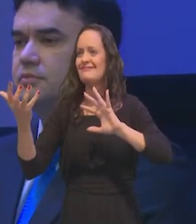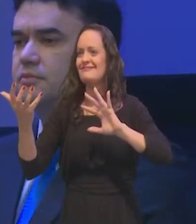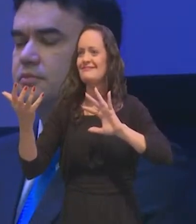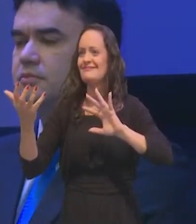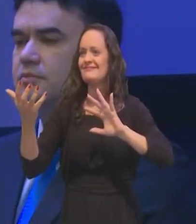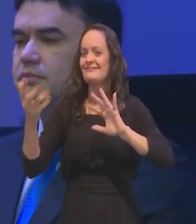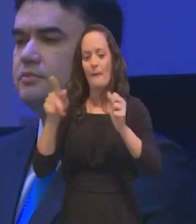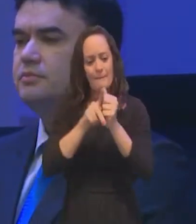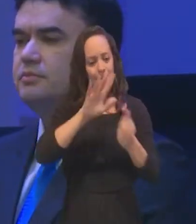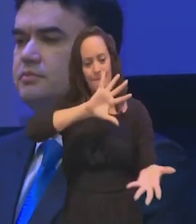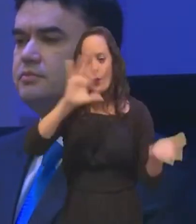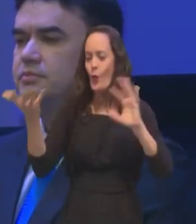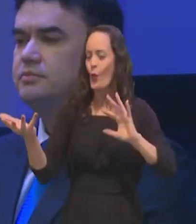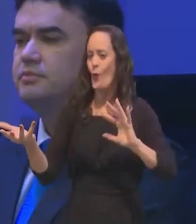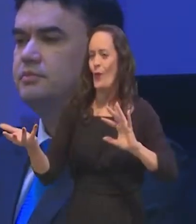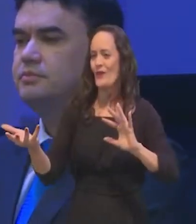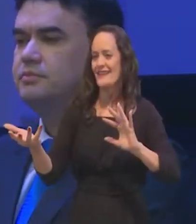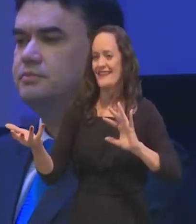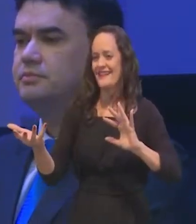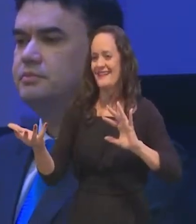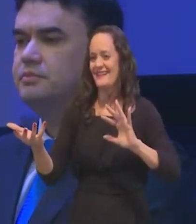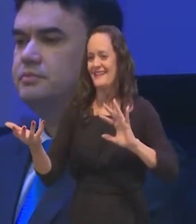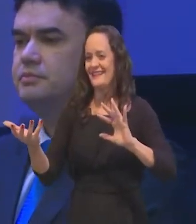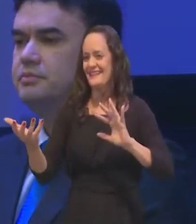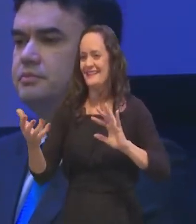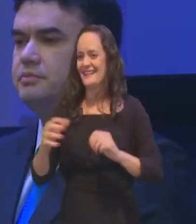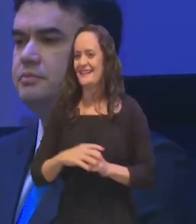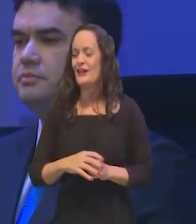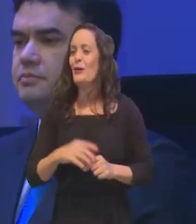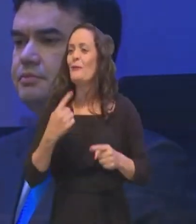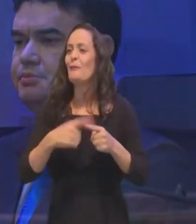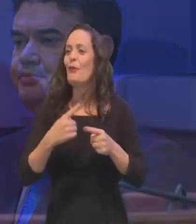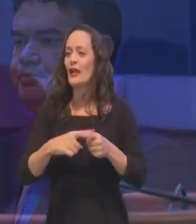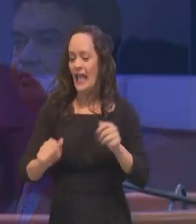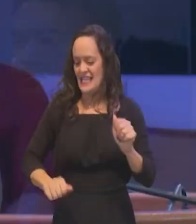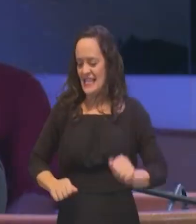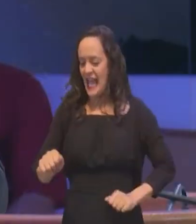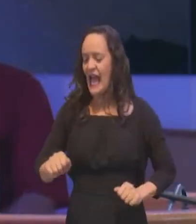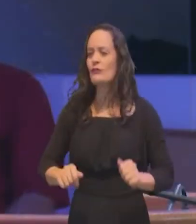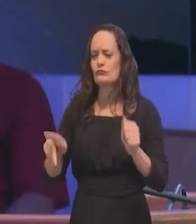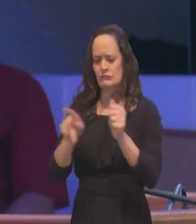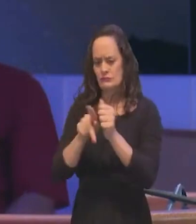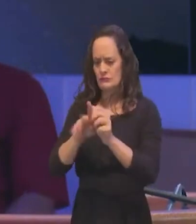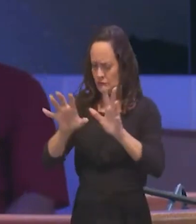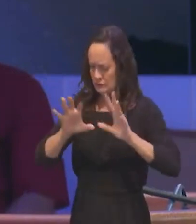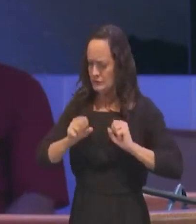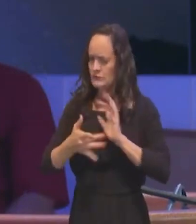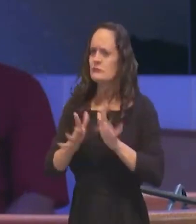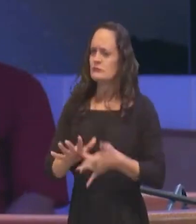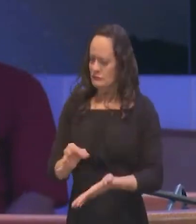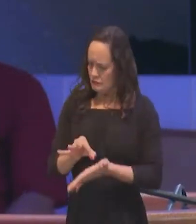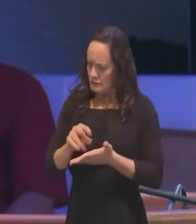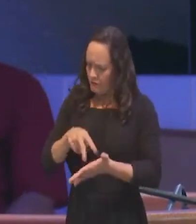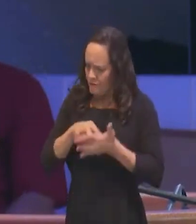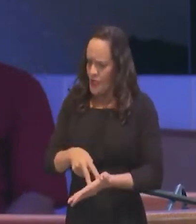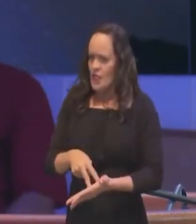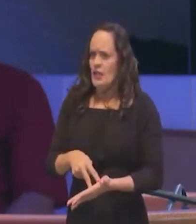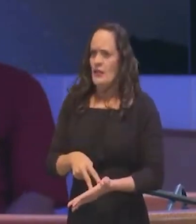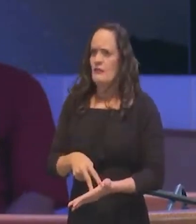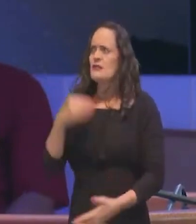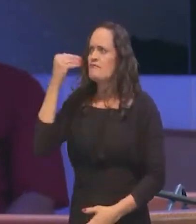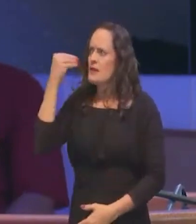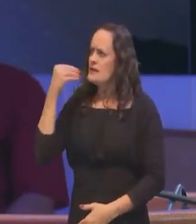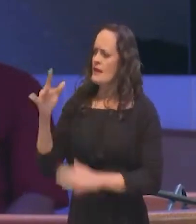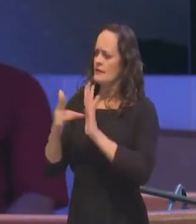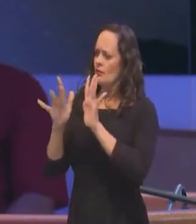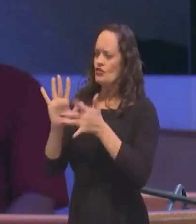anos. O Pedro de Atos 2 é um Pedro convertido, é um Pedro convicto, é um Pedro que teve uma experiência com o